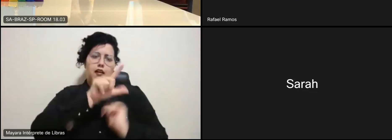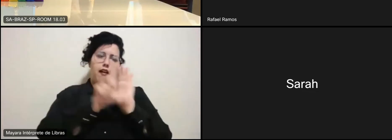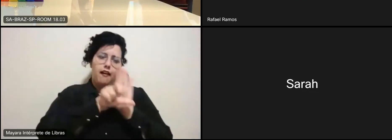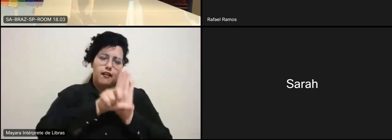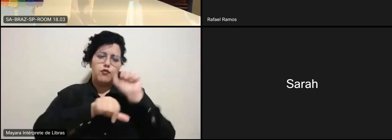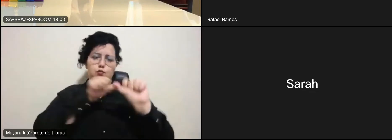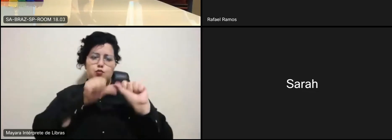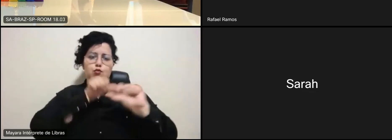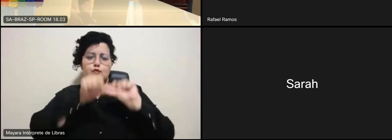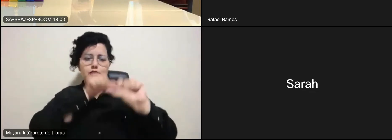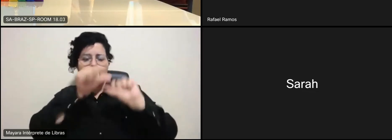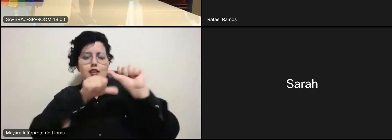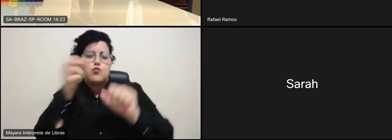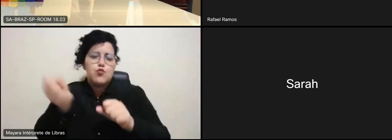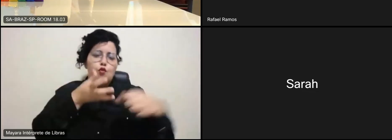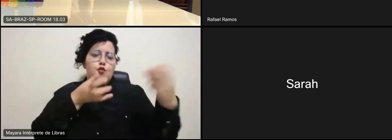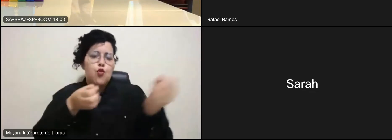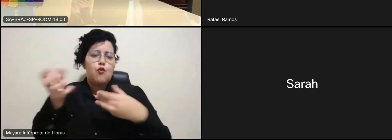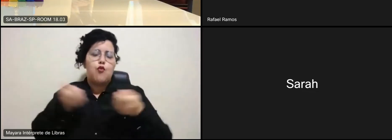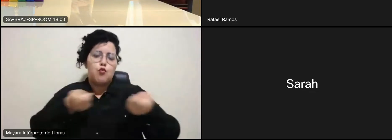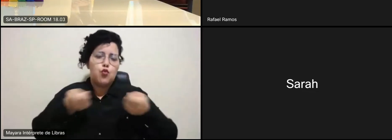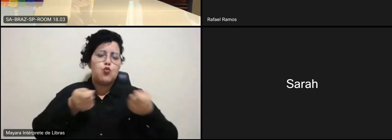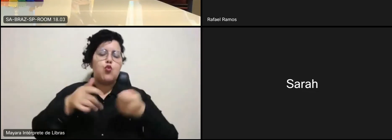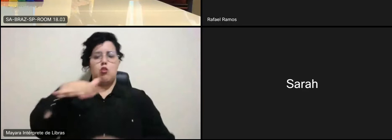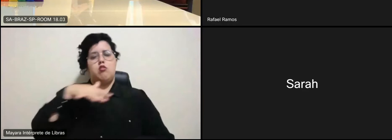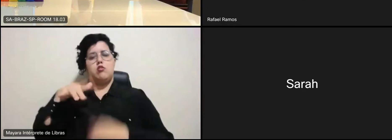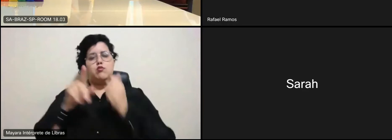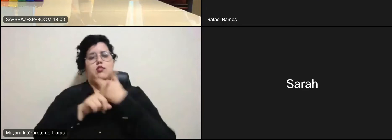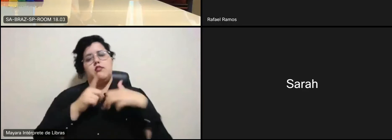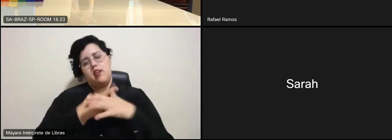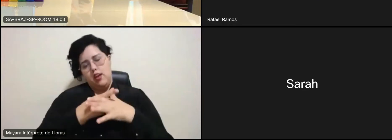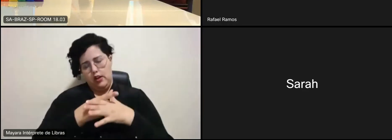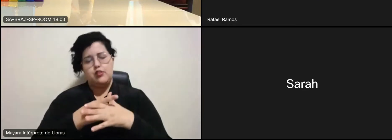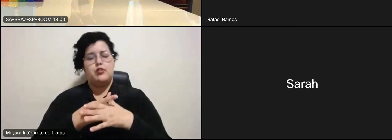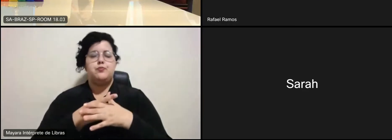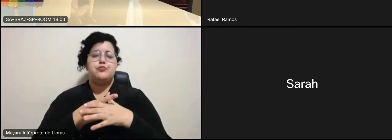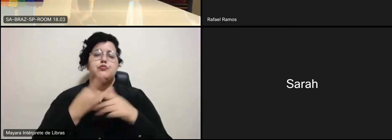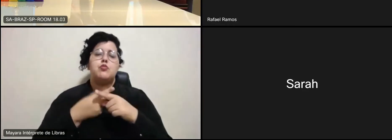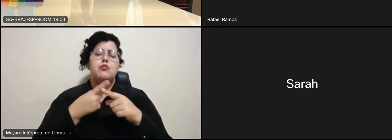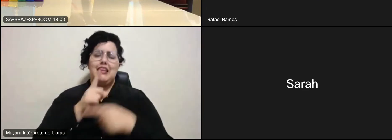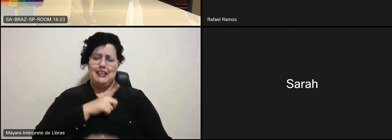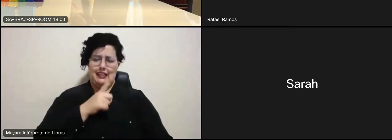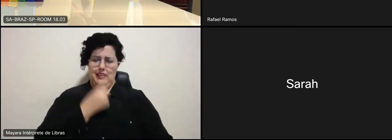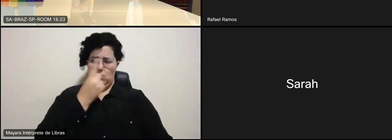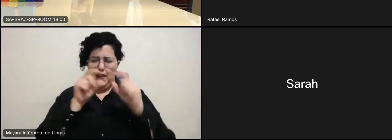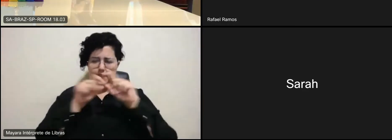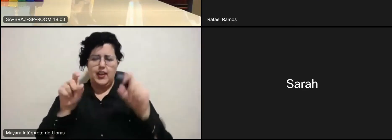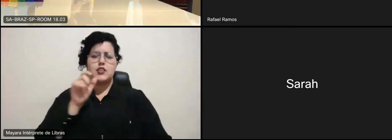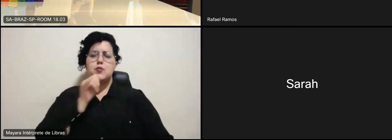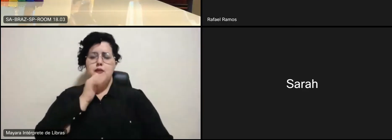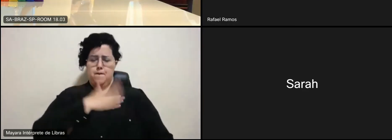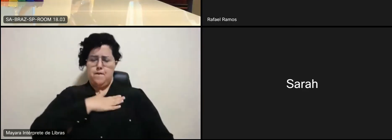que funciona ali como mecanismo de controle, né? Até Sim. porque aquela velha frase, né? O seu direito não